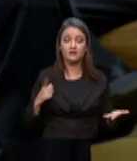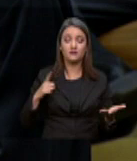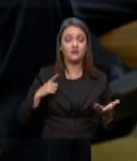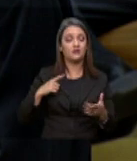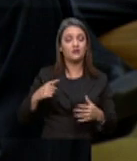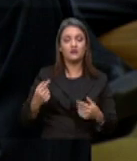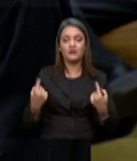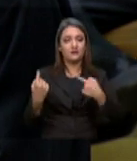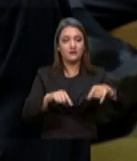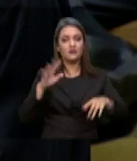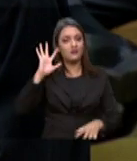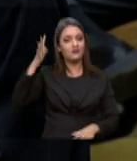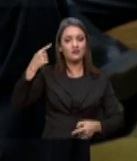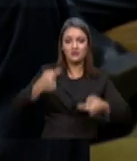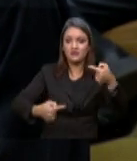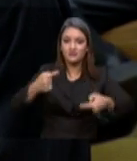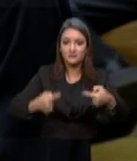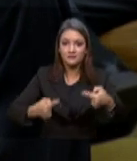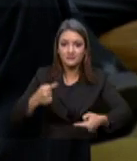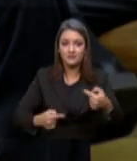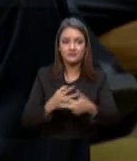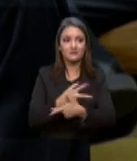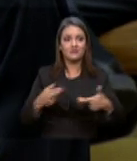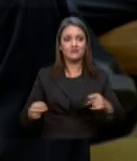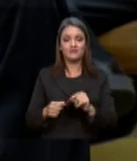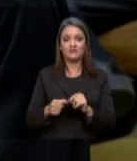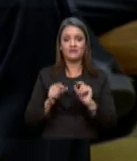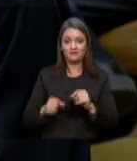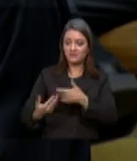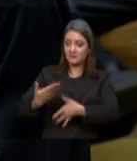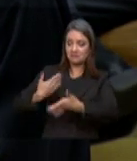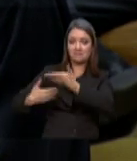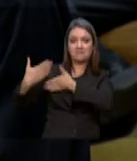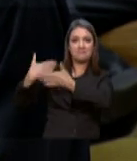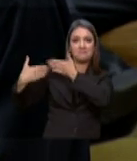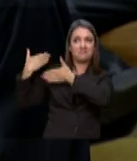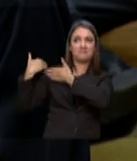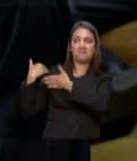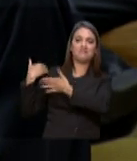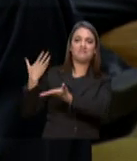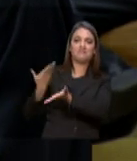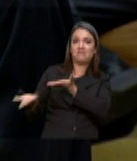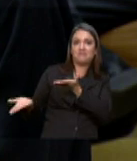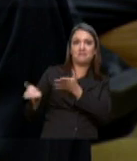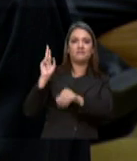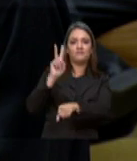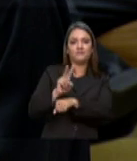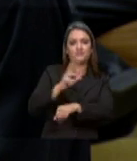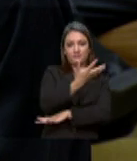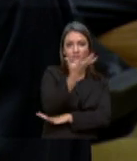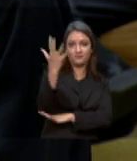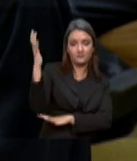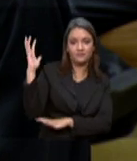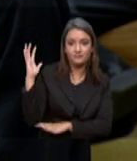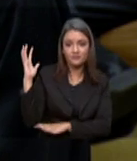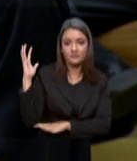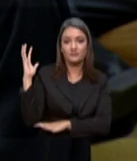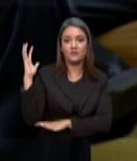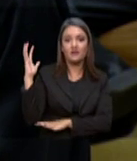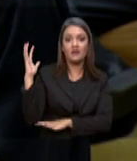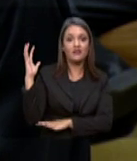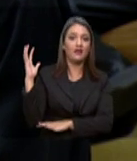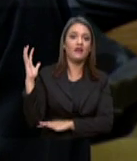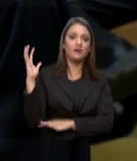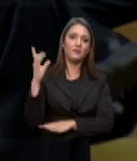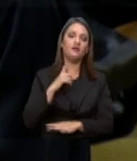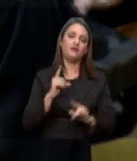políticas dispor sobre questões que conduzam a um retrocesso na proteção ambiental, pois sem um ambiente saudável não